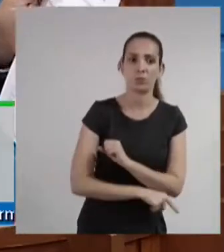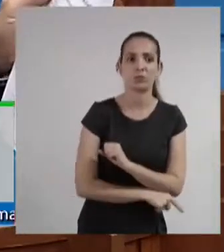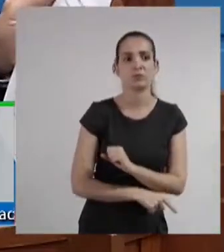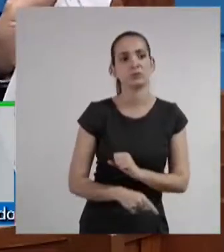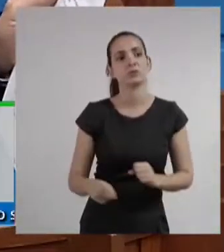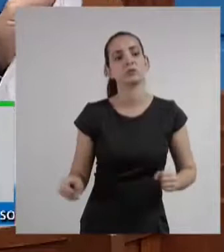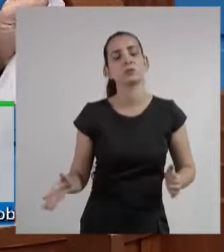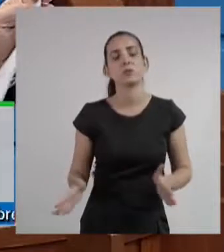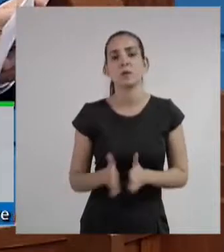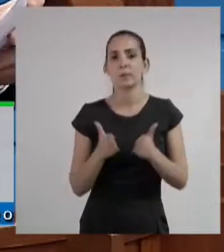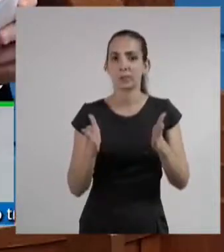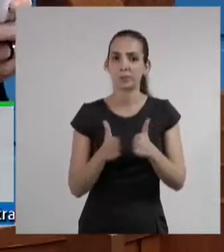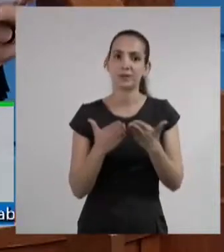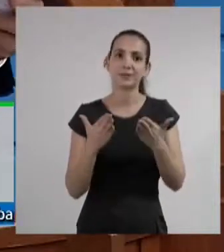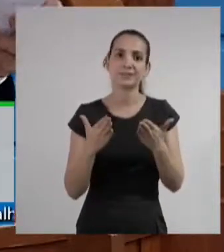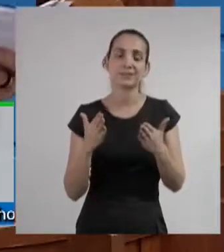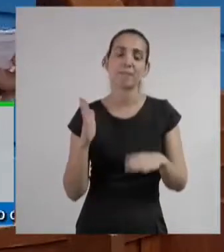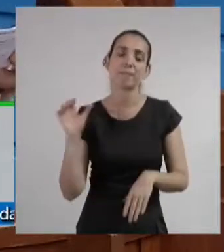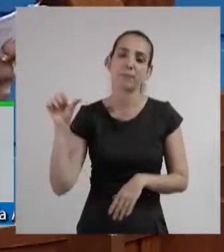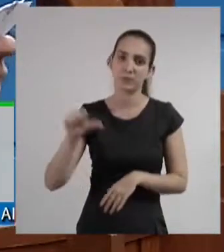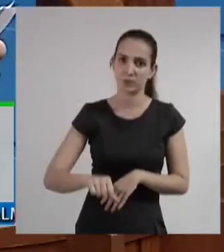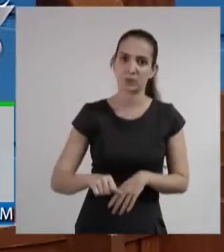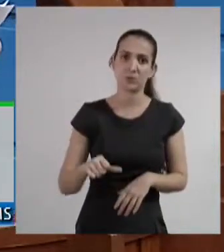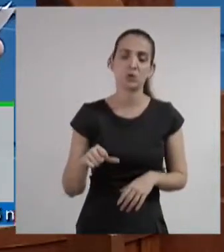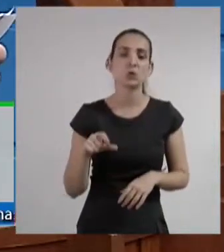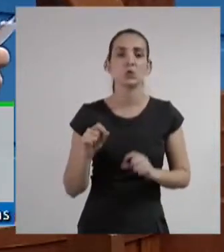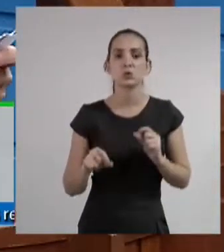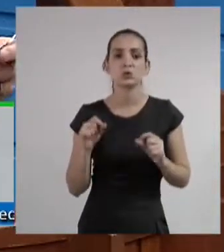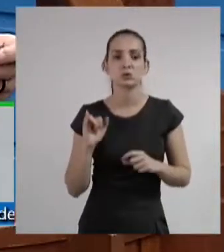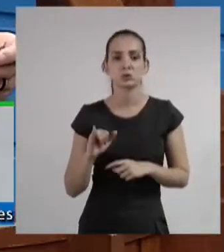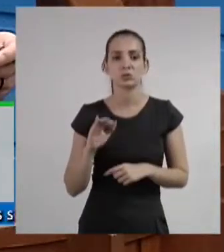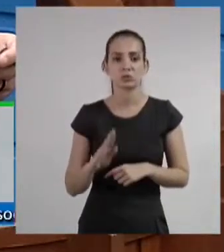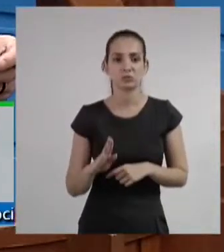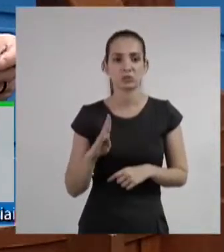da pobreza, onde, segundo o IBGE,